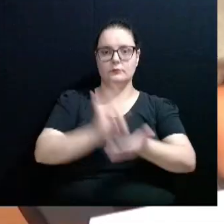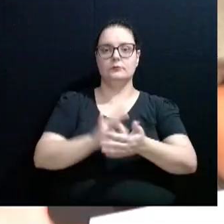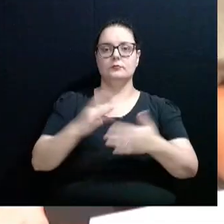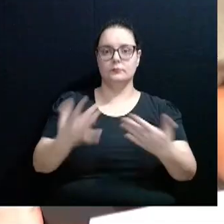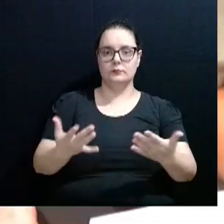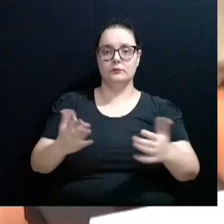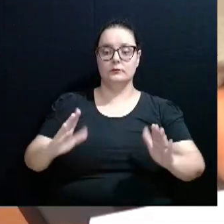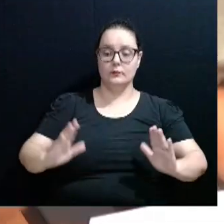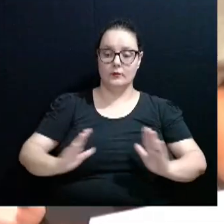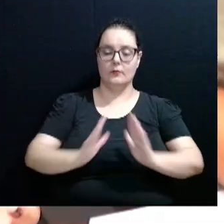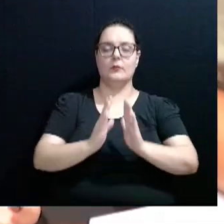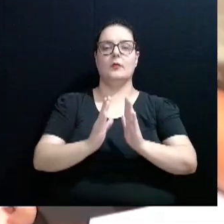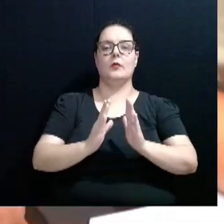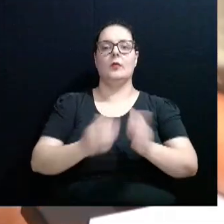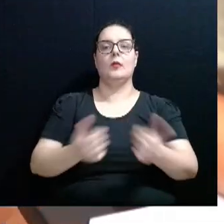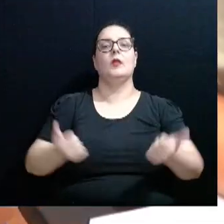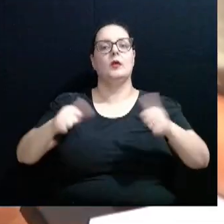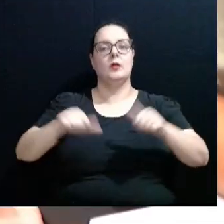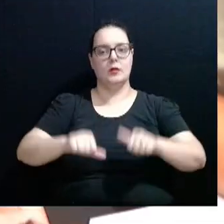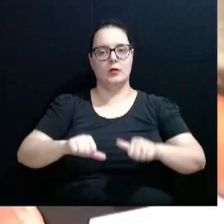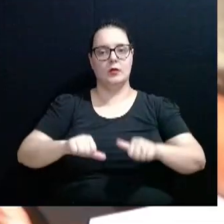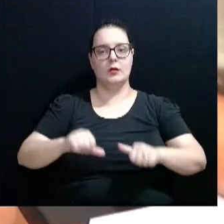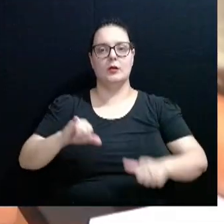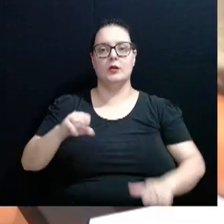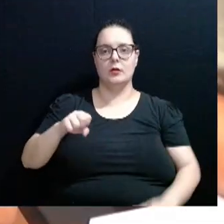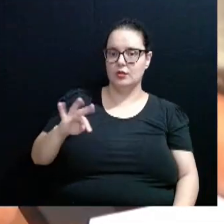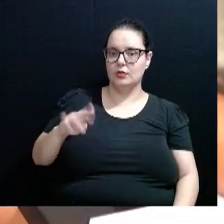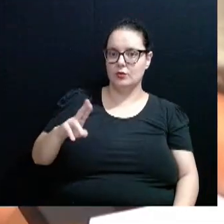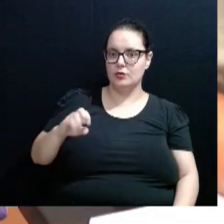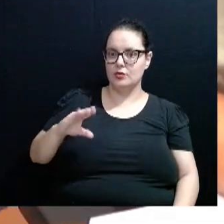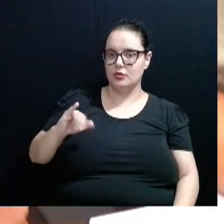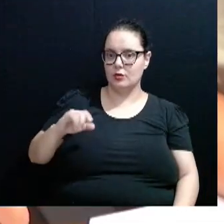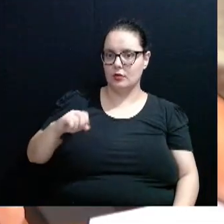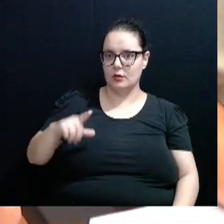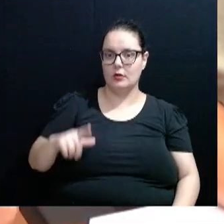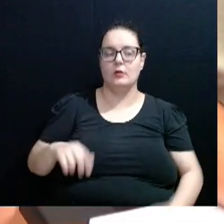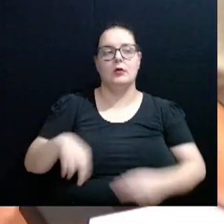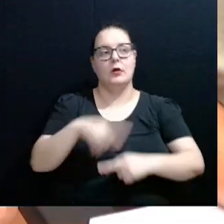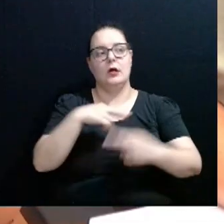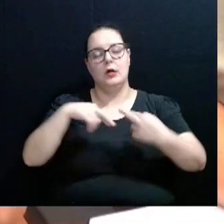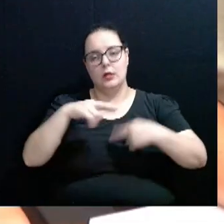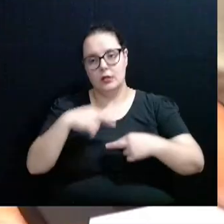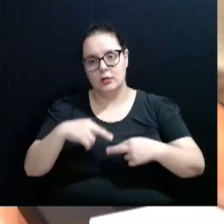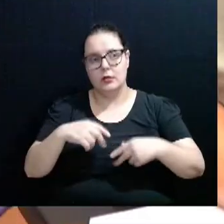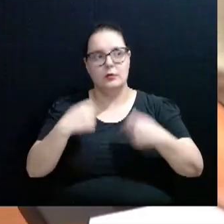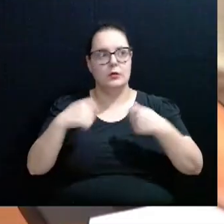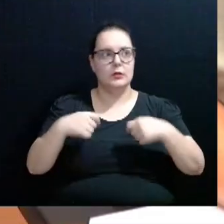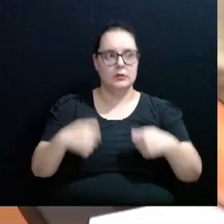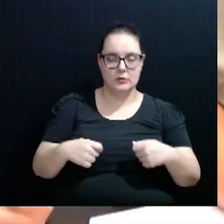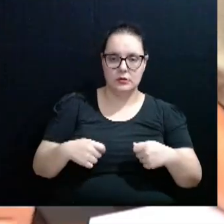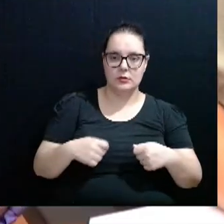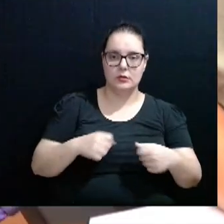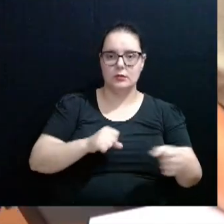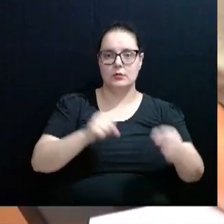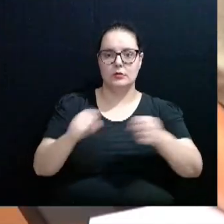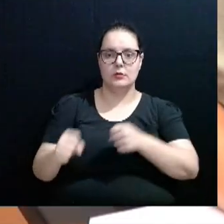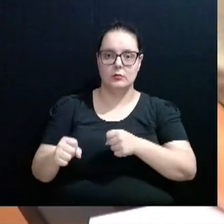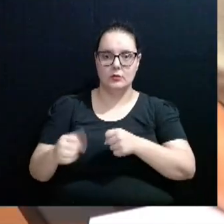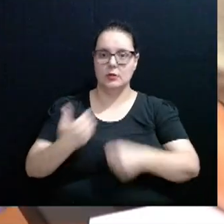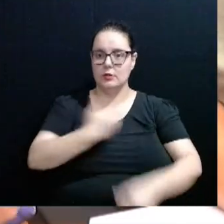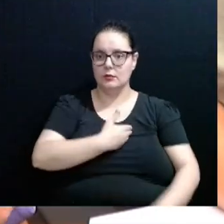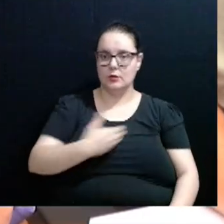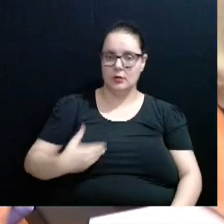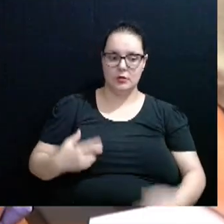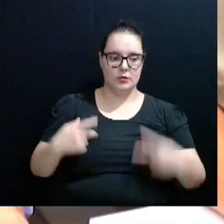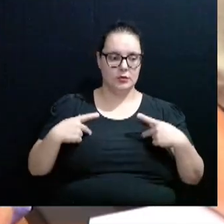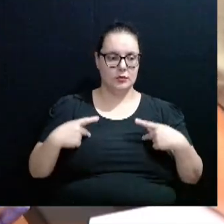dessa crise institucional que nós já vivemos, associada à necessidade do poder público de se posicionar,